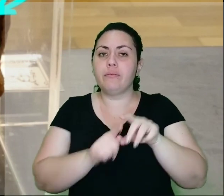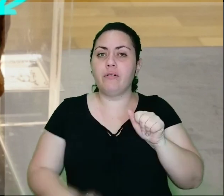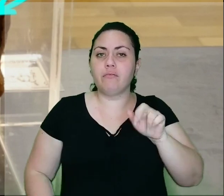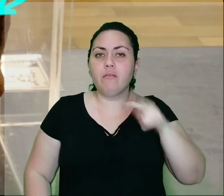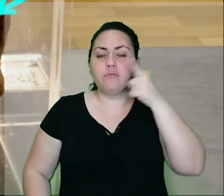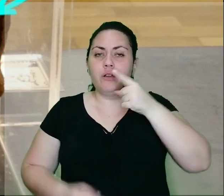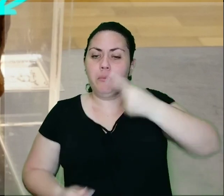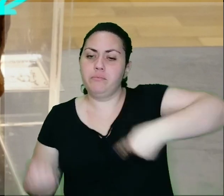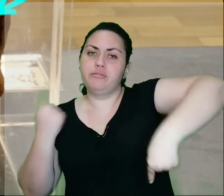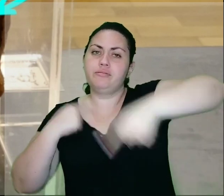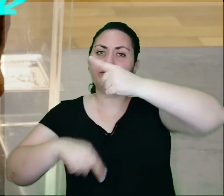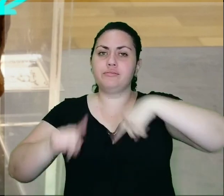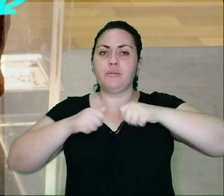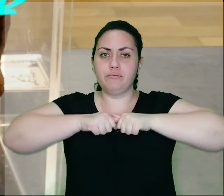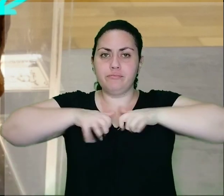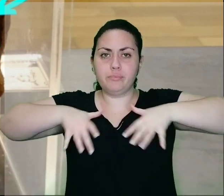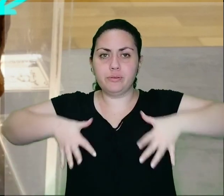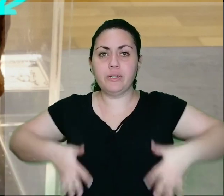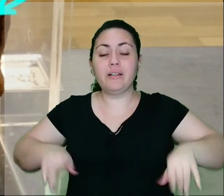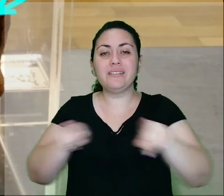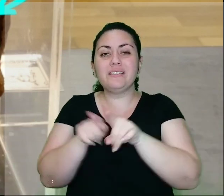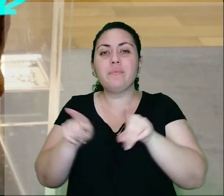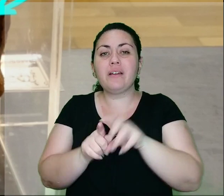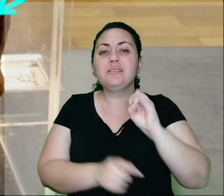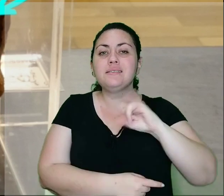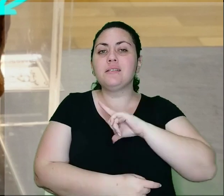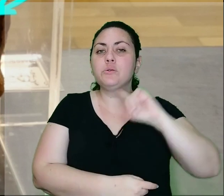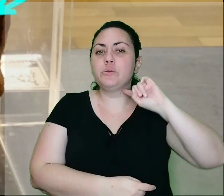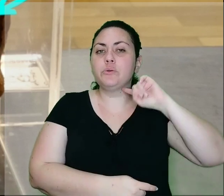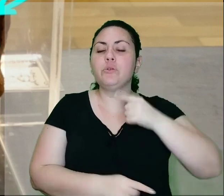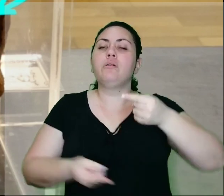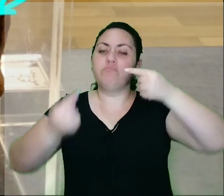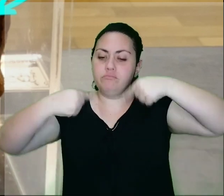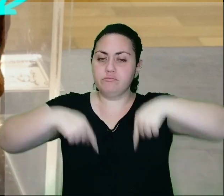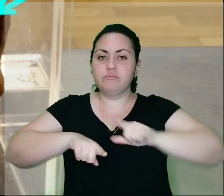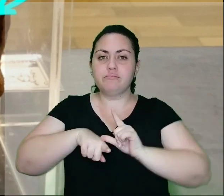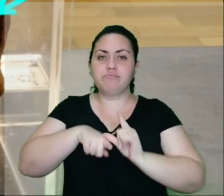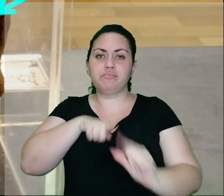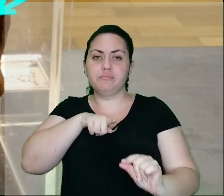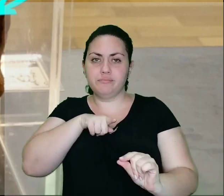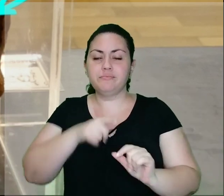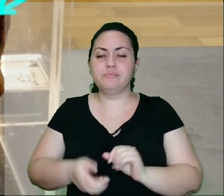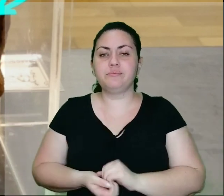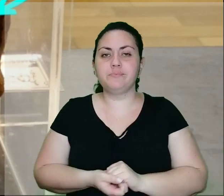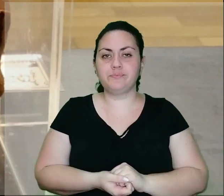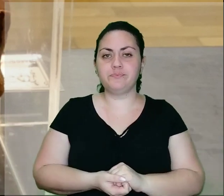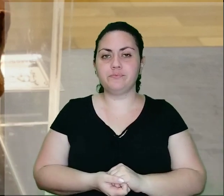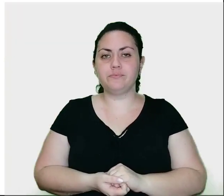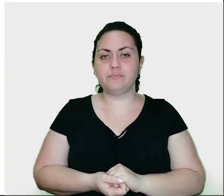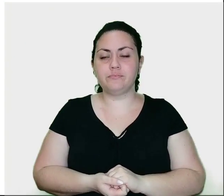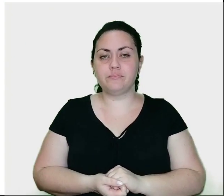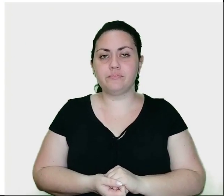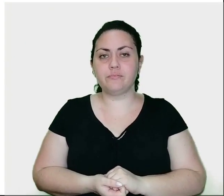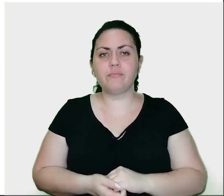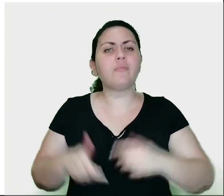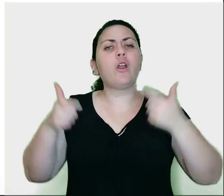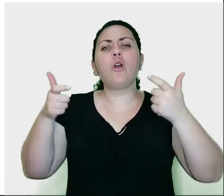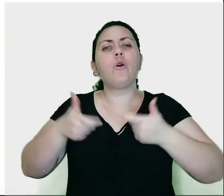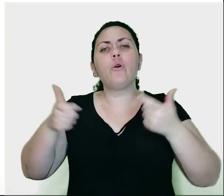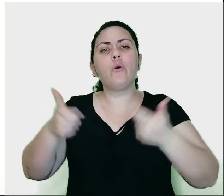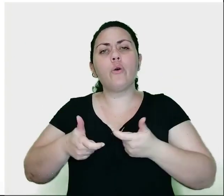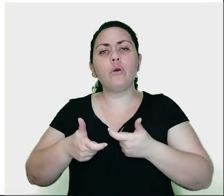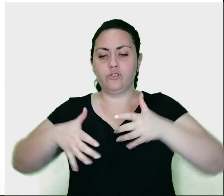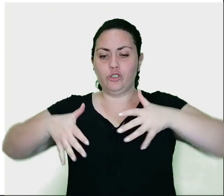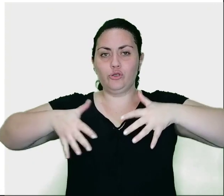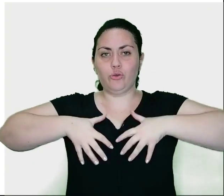que os resíduos do metabolismo sejam levados até os locais adequados para sua eliminação. Ele encontra-se